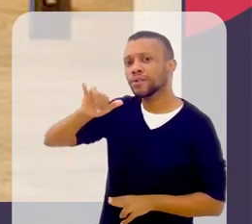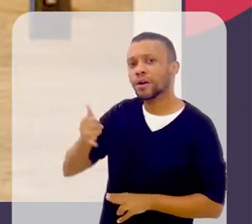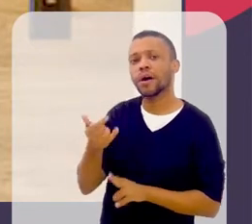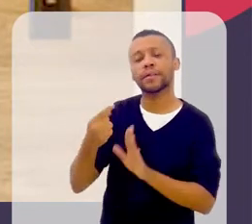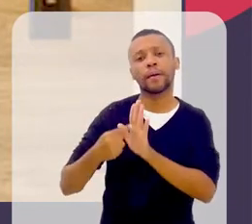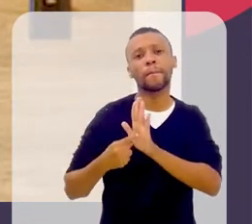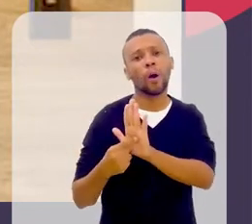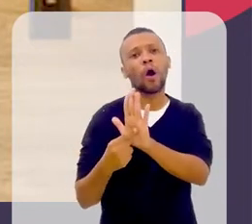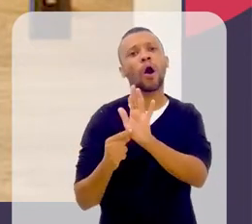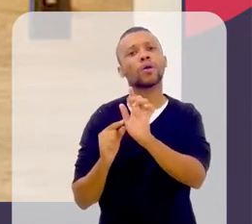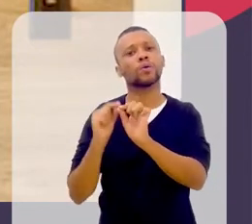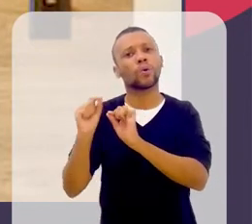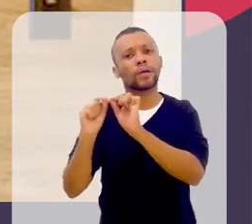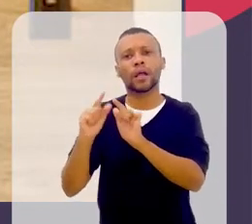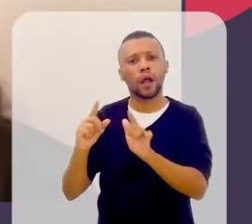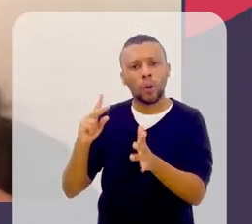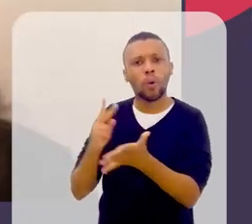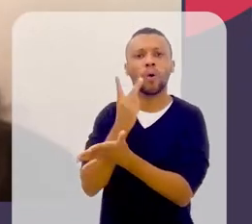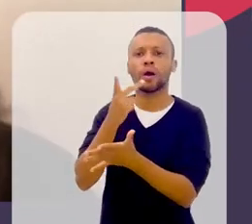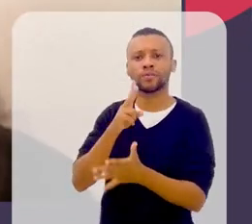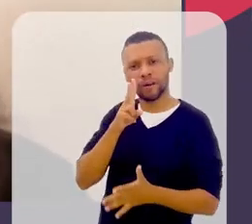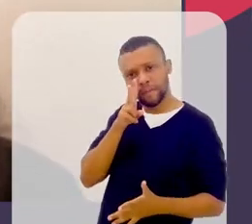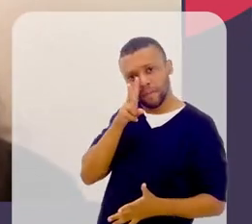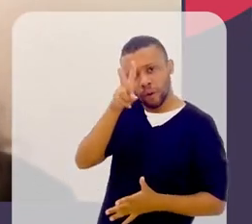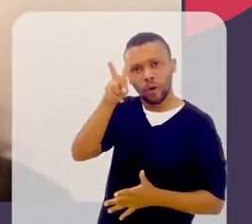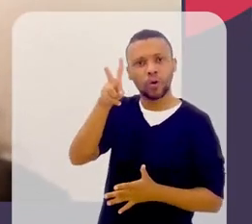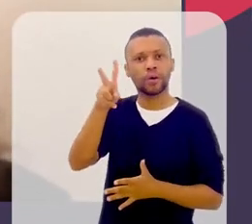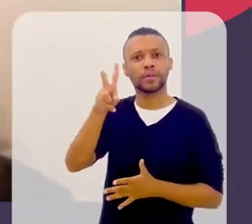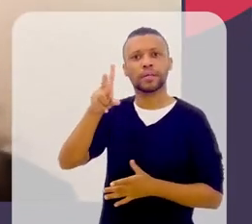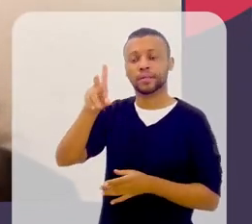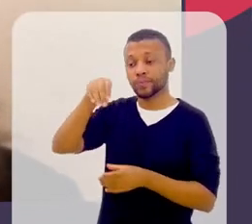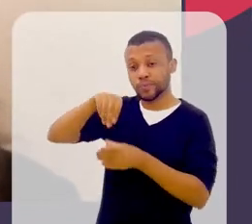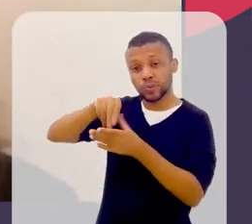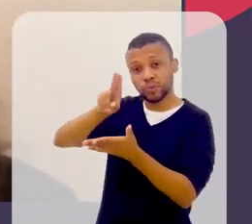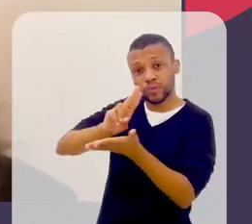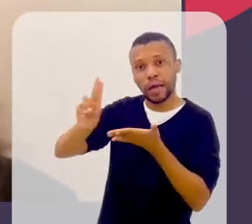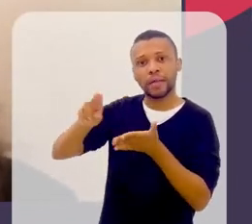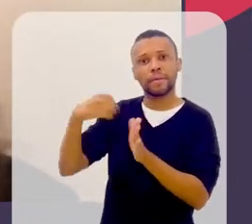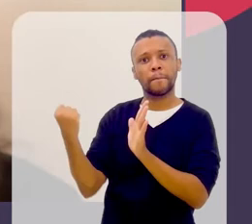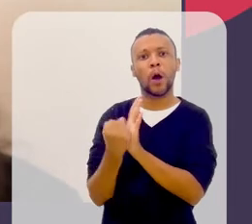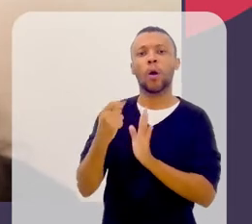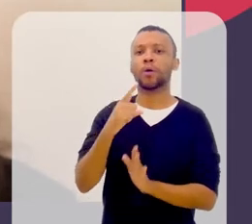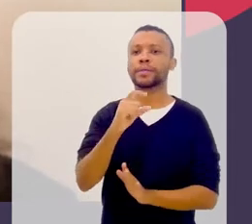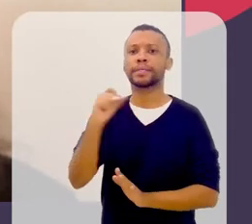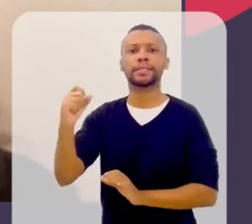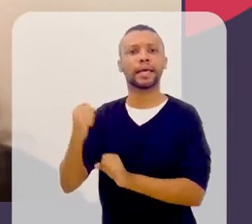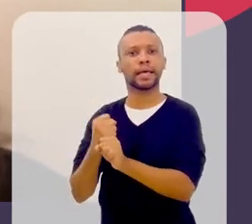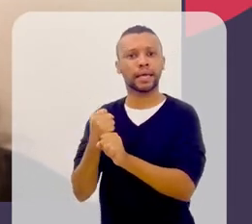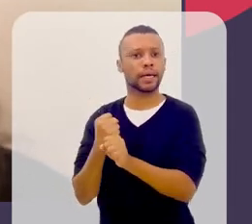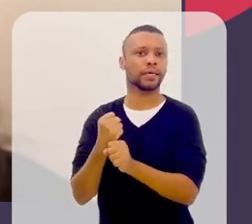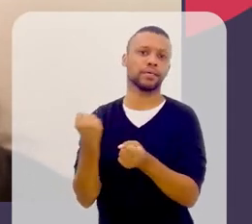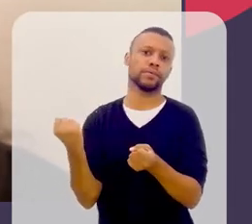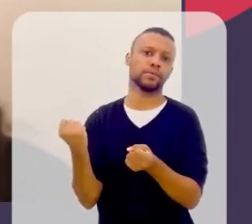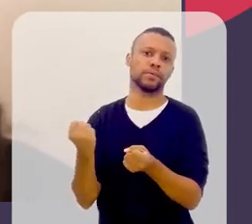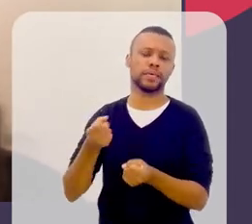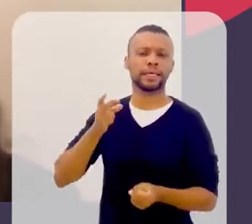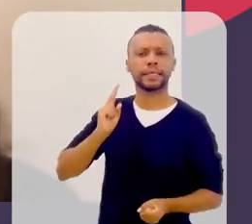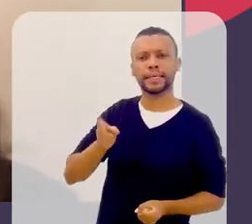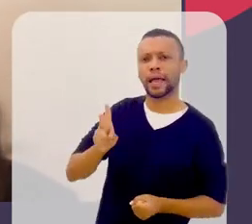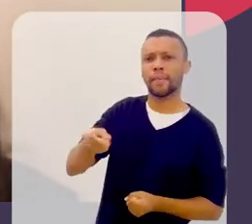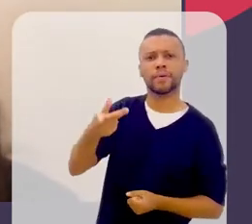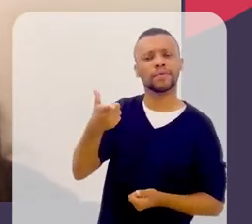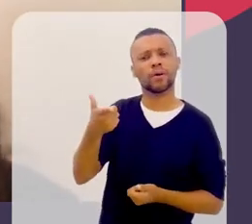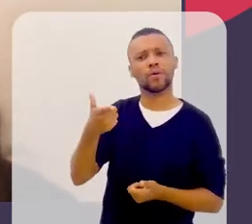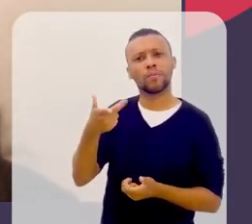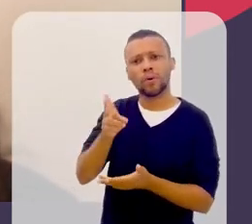UFRJ mostra o que veio, mostra a sua força de uma universidade centenária, que sempre